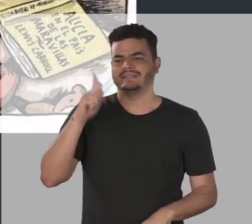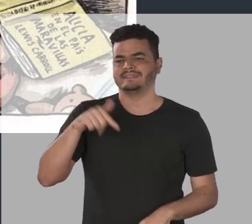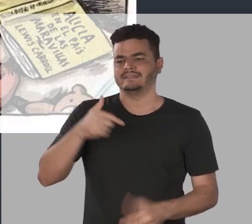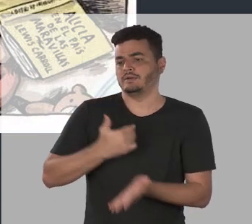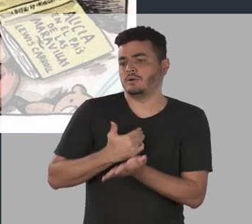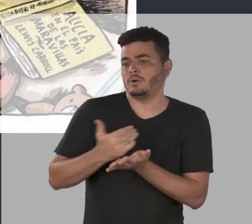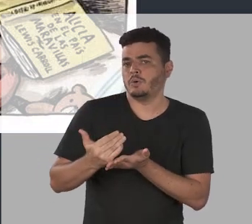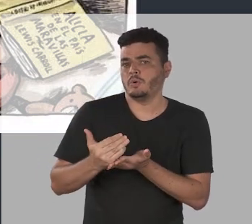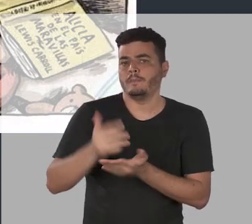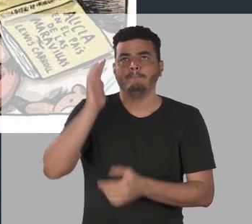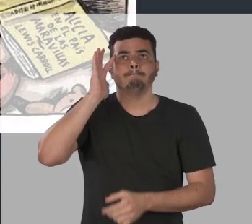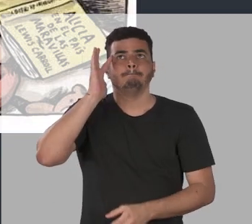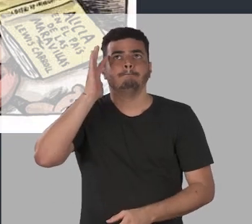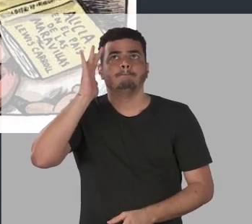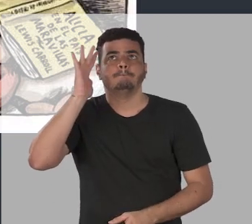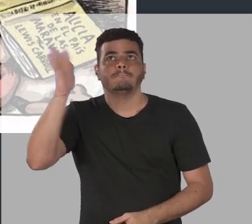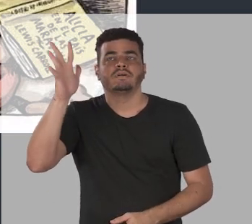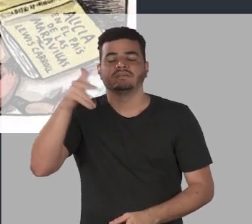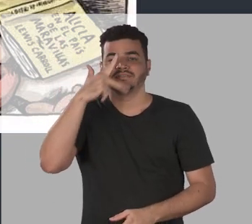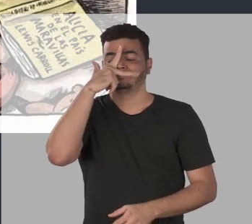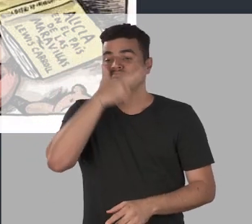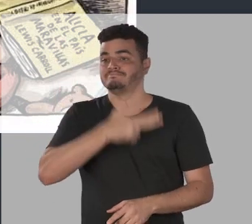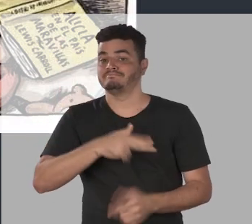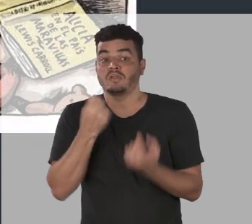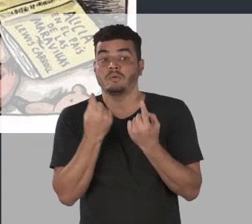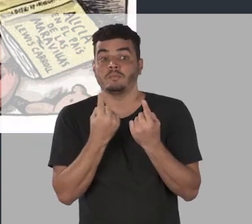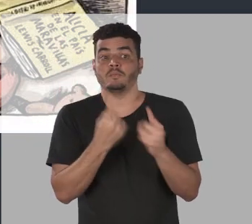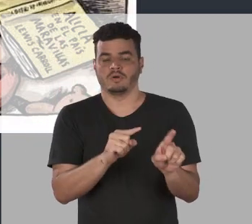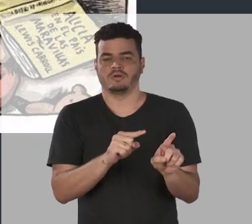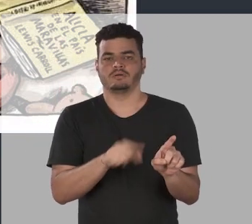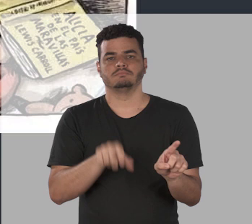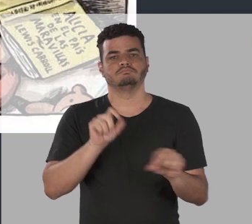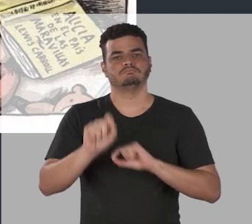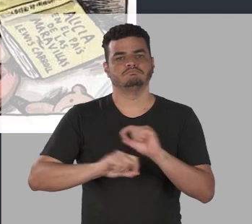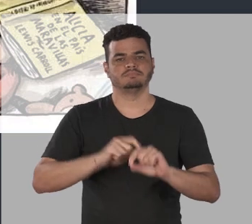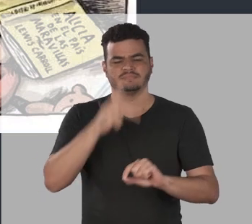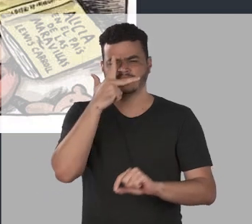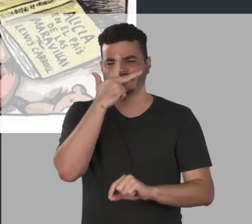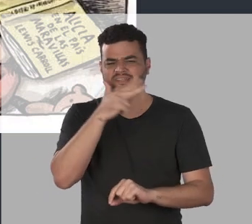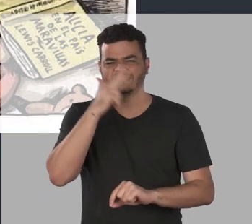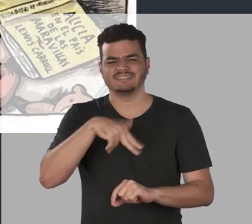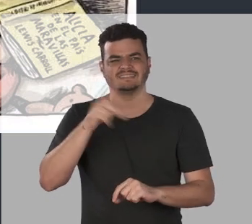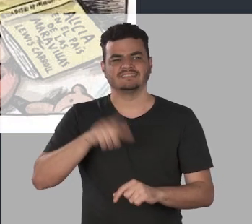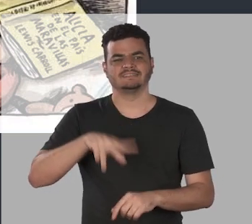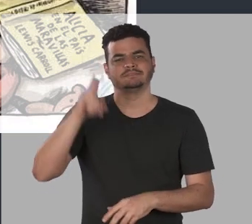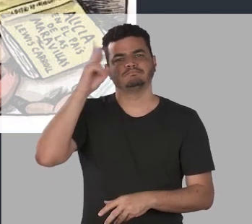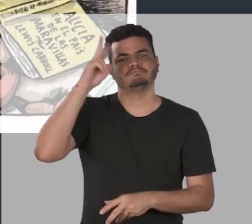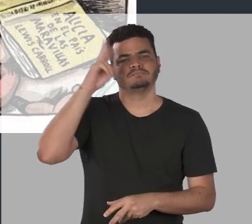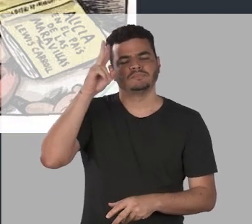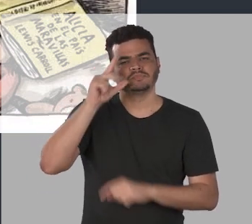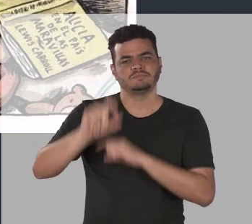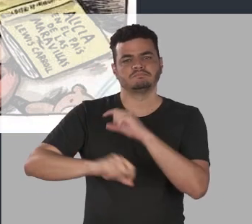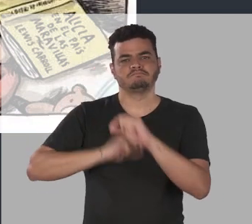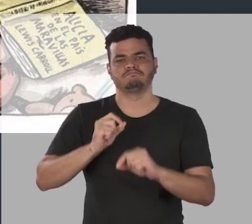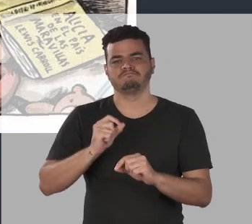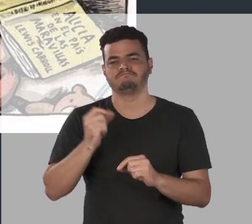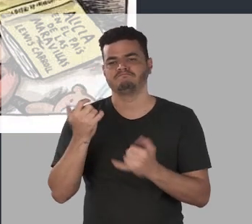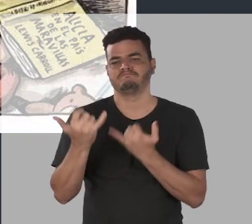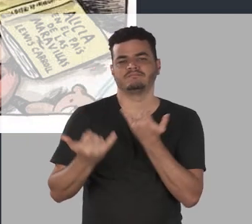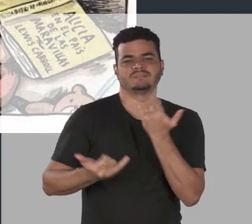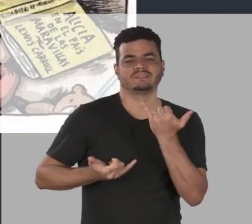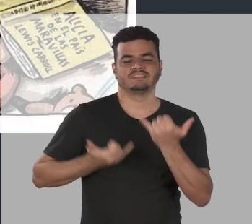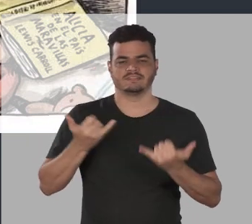digamos, a semente da imaginação, do disparate, não da história que é irreverente e